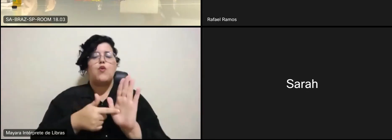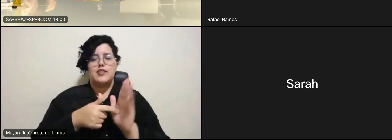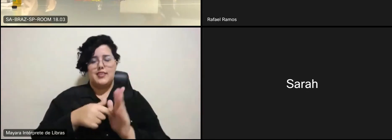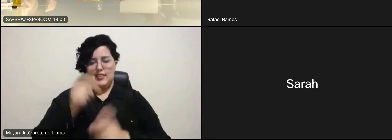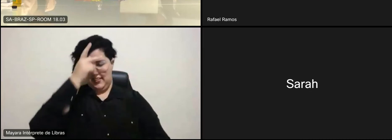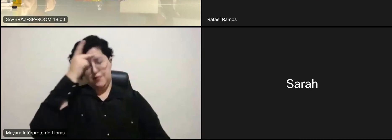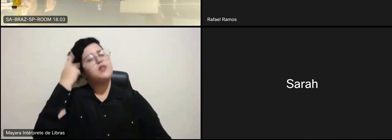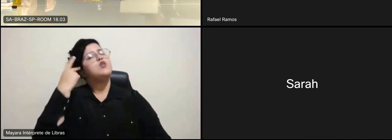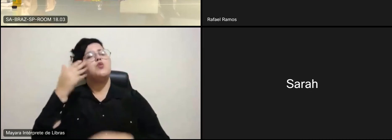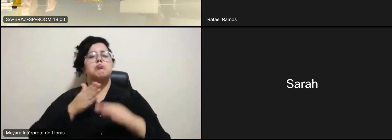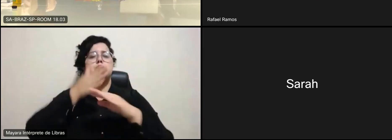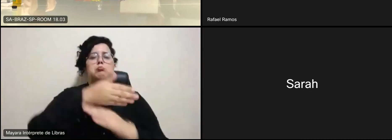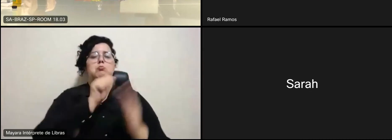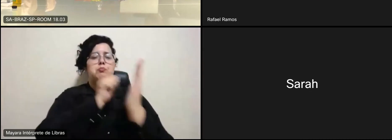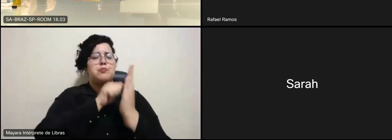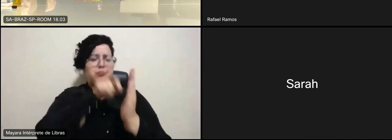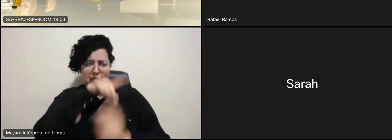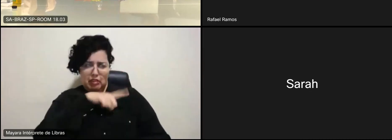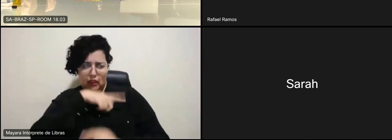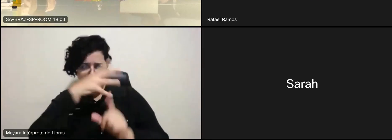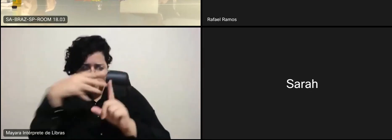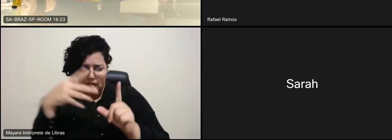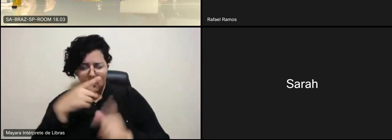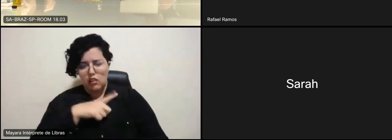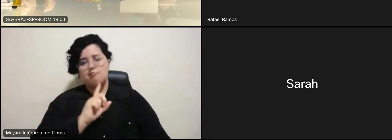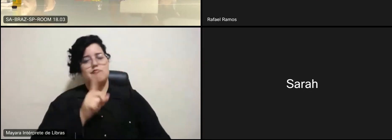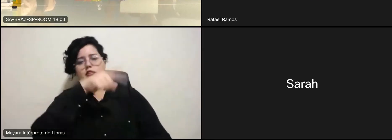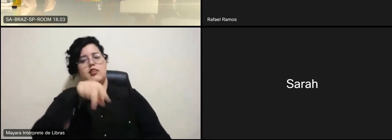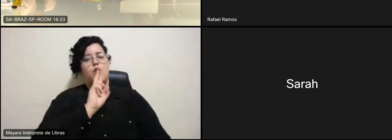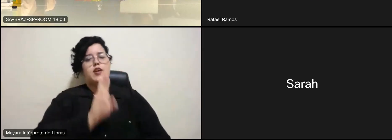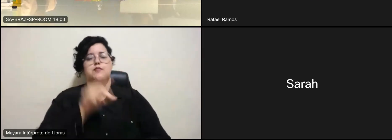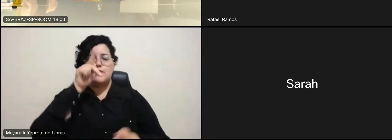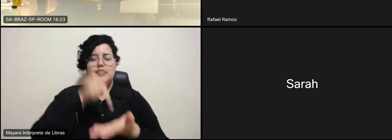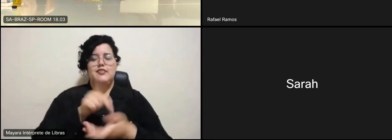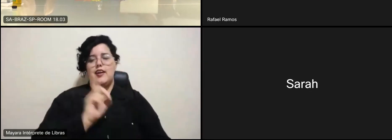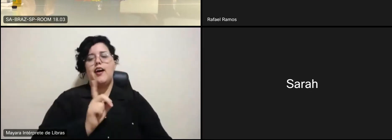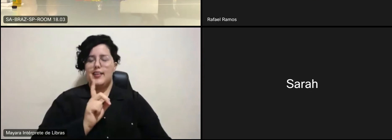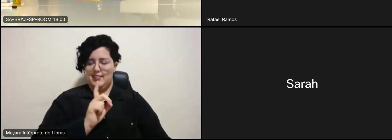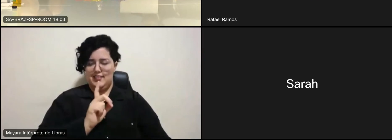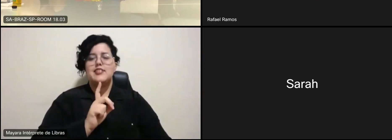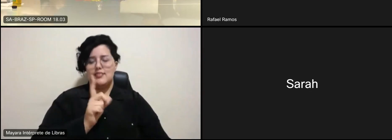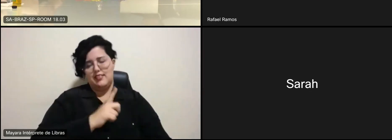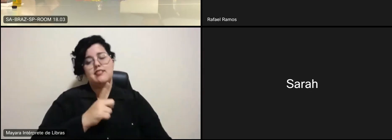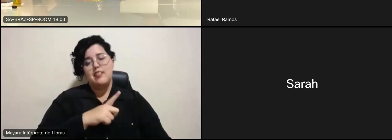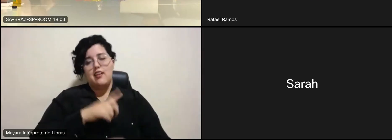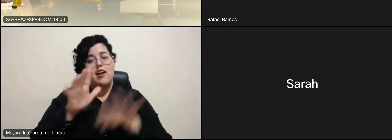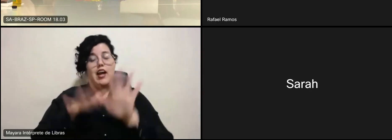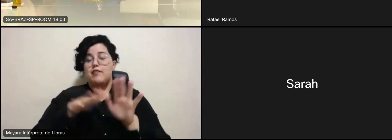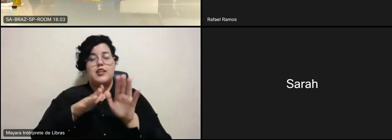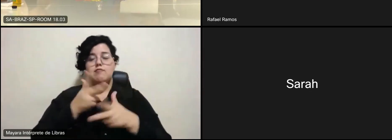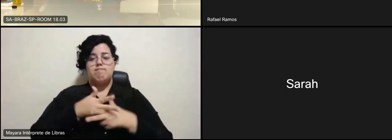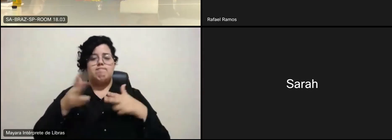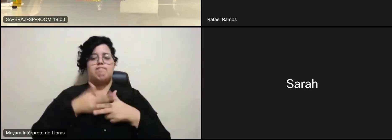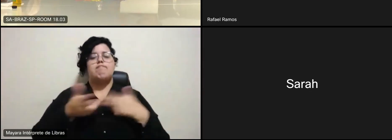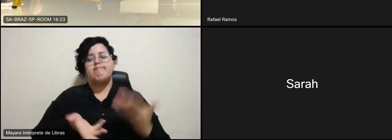Eu, nos 17, nem sabia. Me assumi com 23, já sabia, mas me assumi com 23. Então é muito louco. E